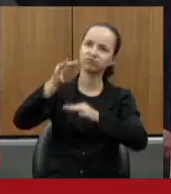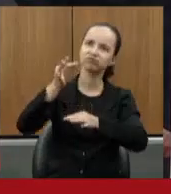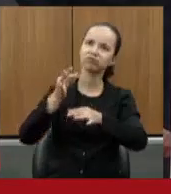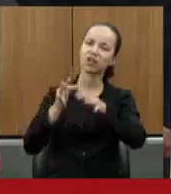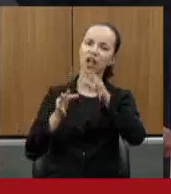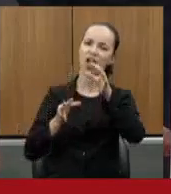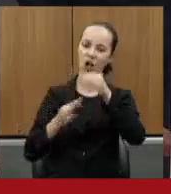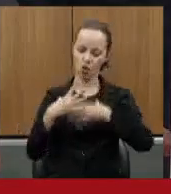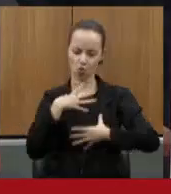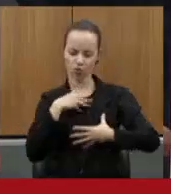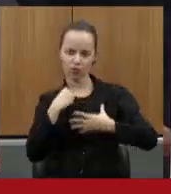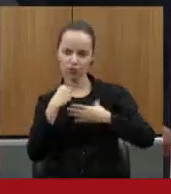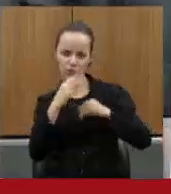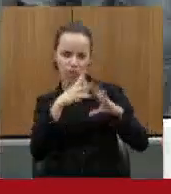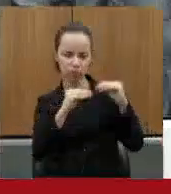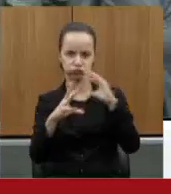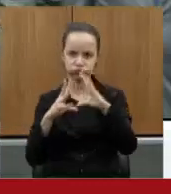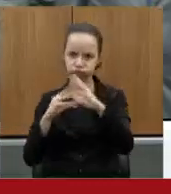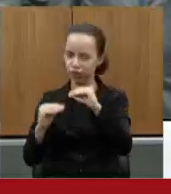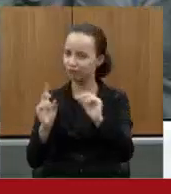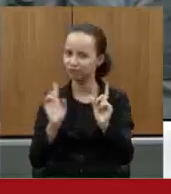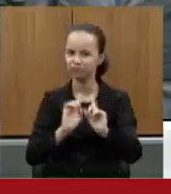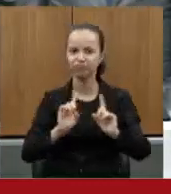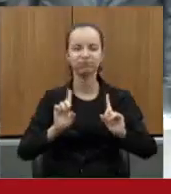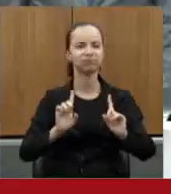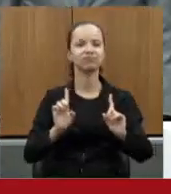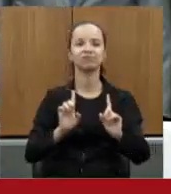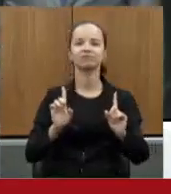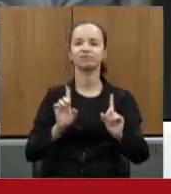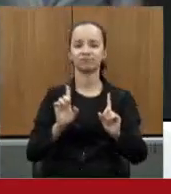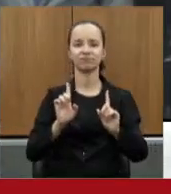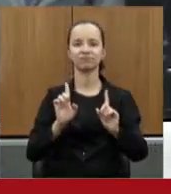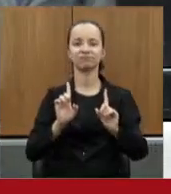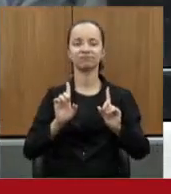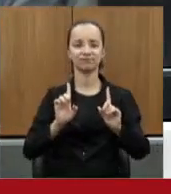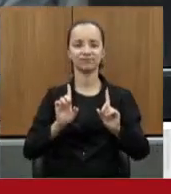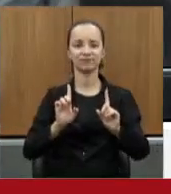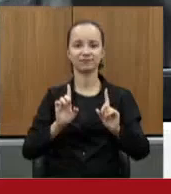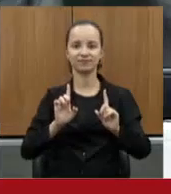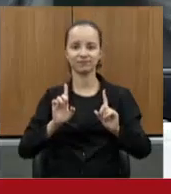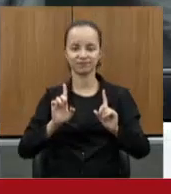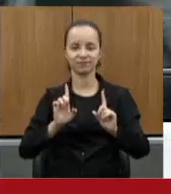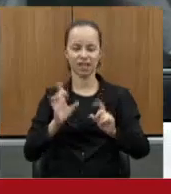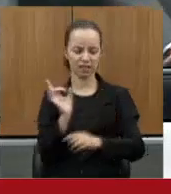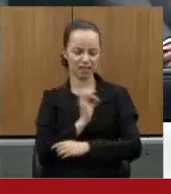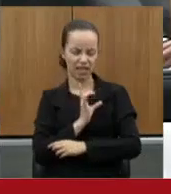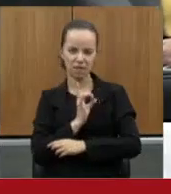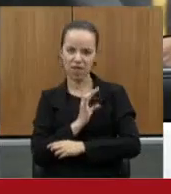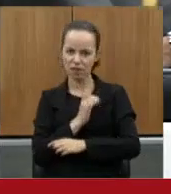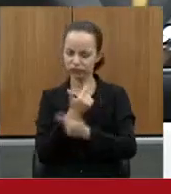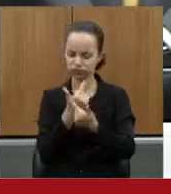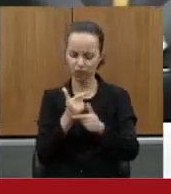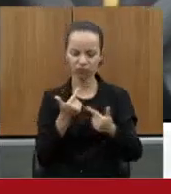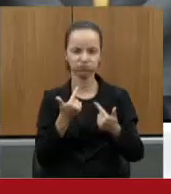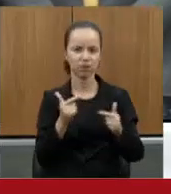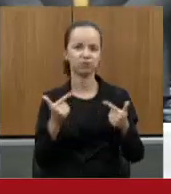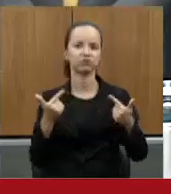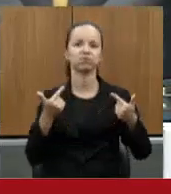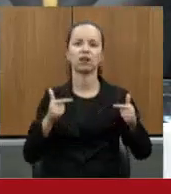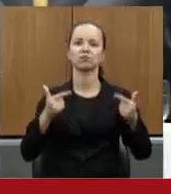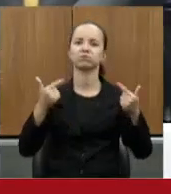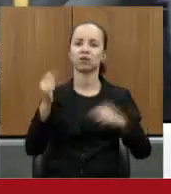forte, verás que o filho teu não foge à luta, nem teme quem te adora a própria